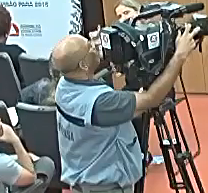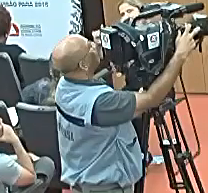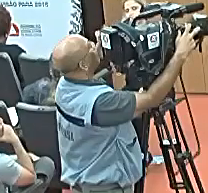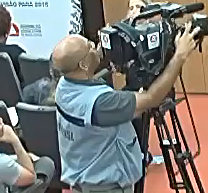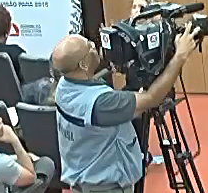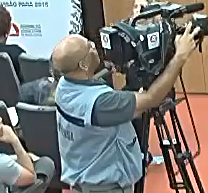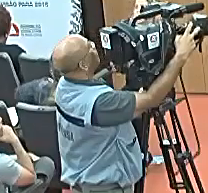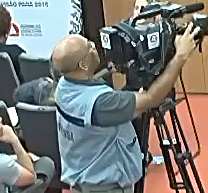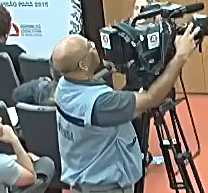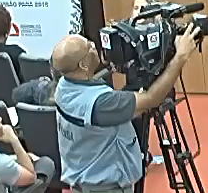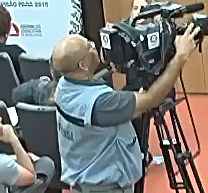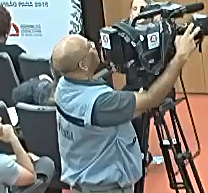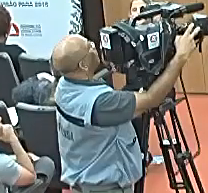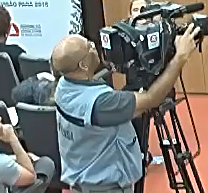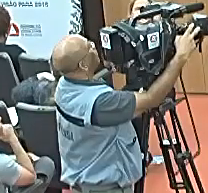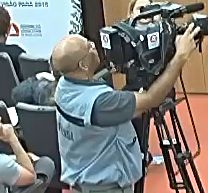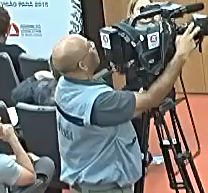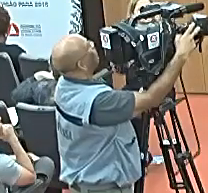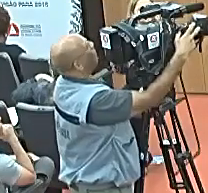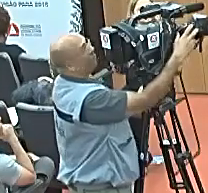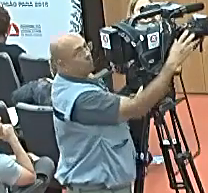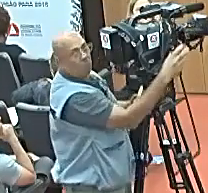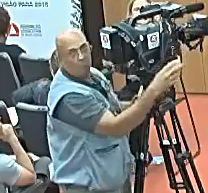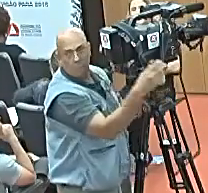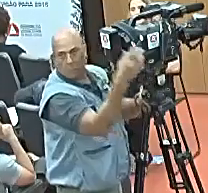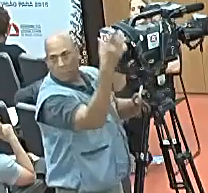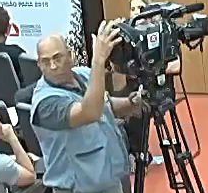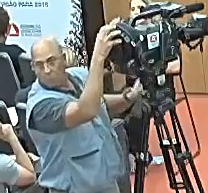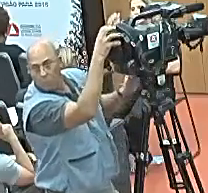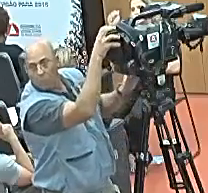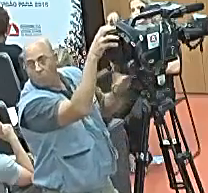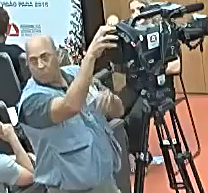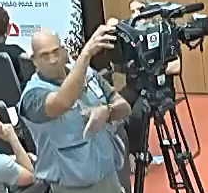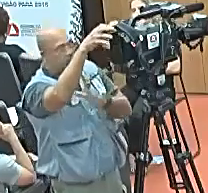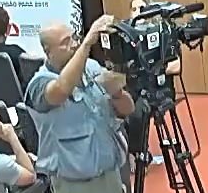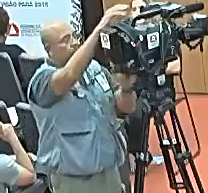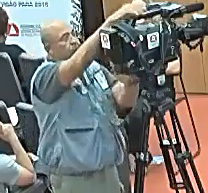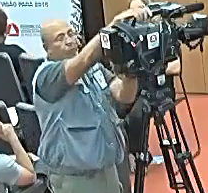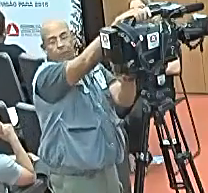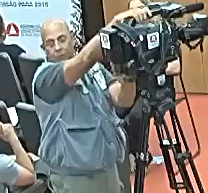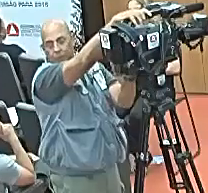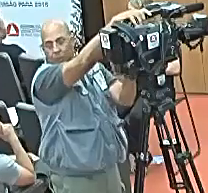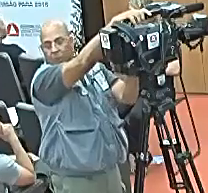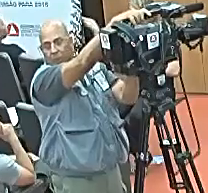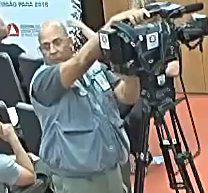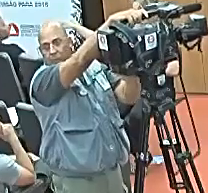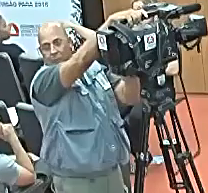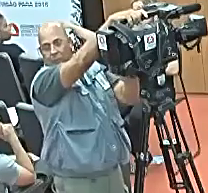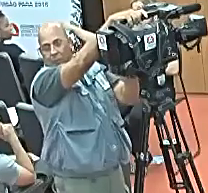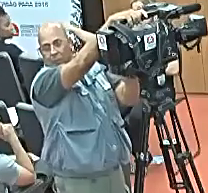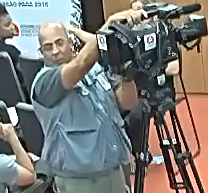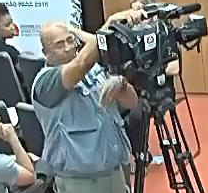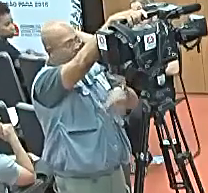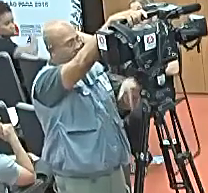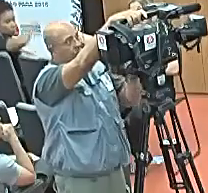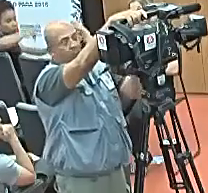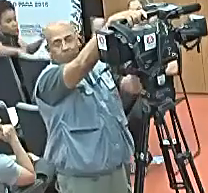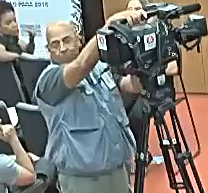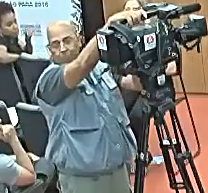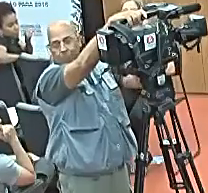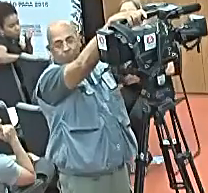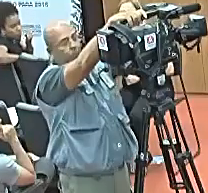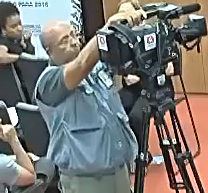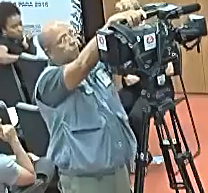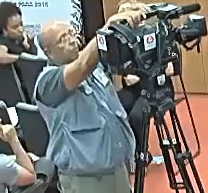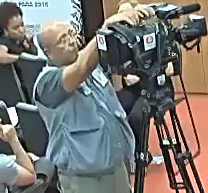equipe técnica da assembleia doutor já mencionou é em 2003 nós iniciamos um processo inovador